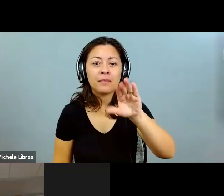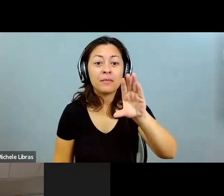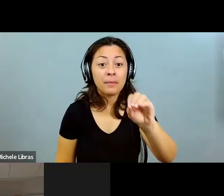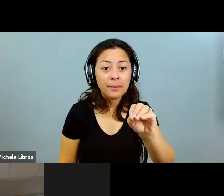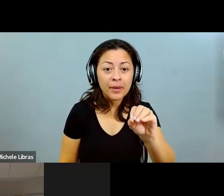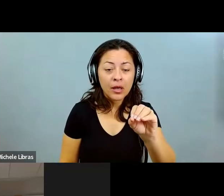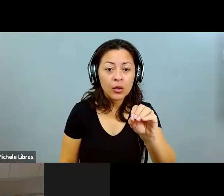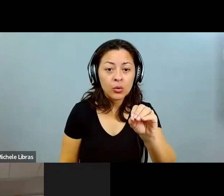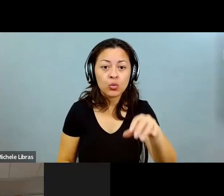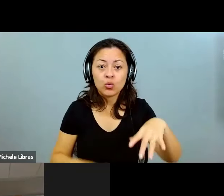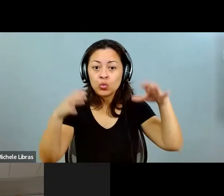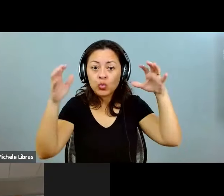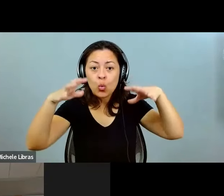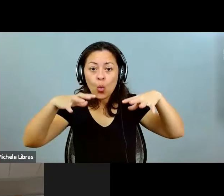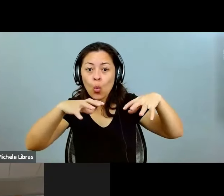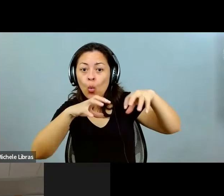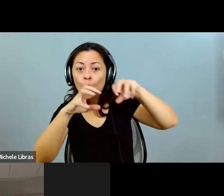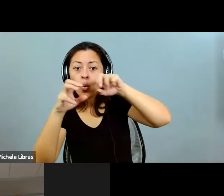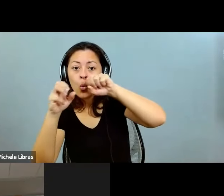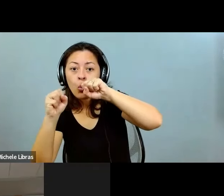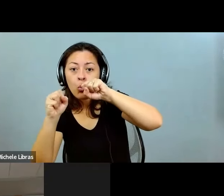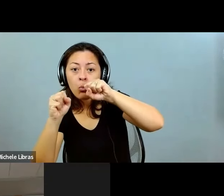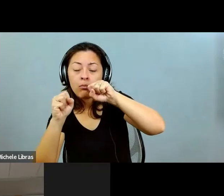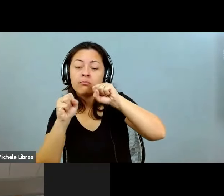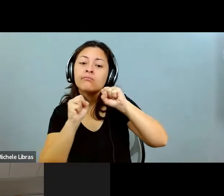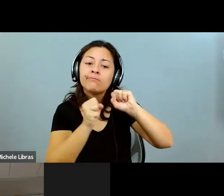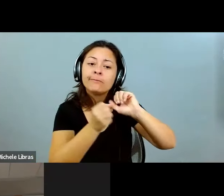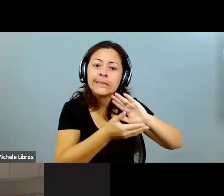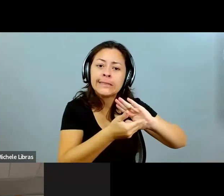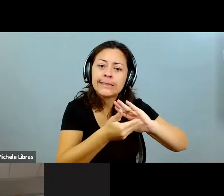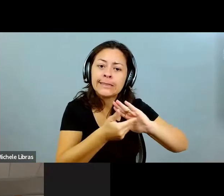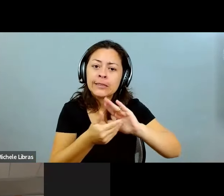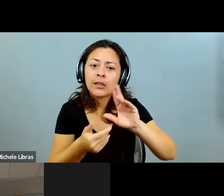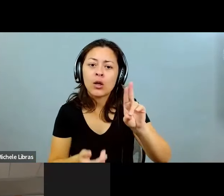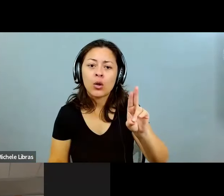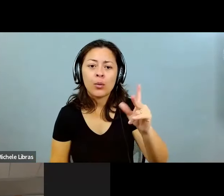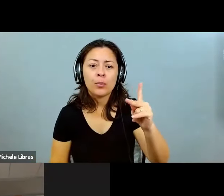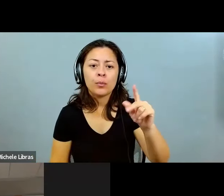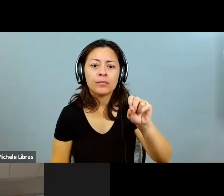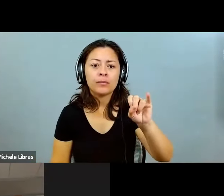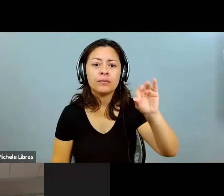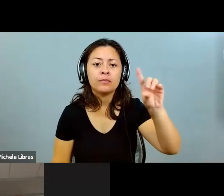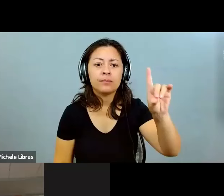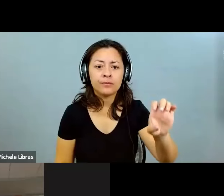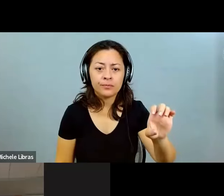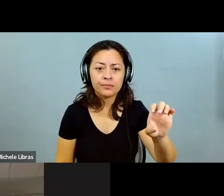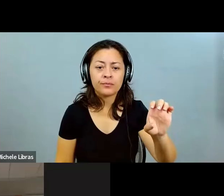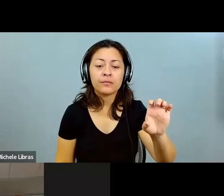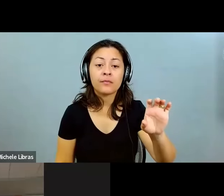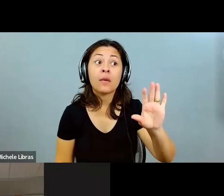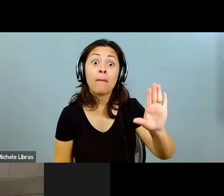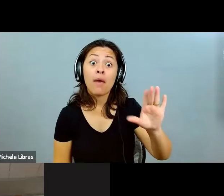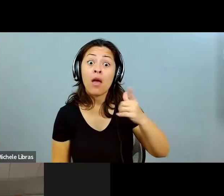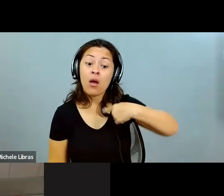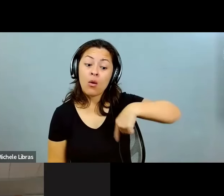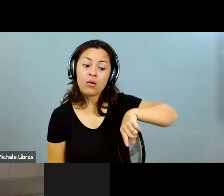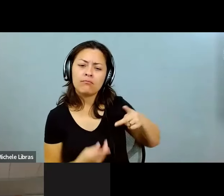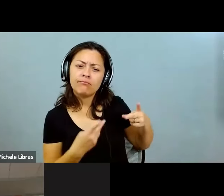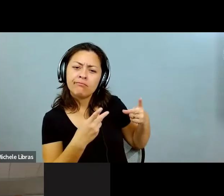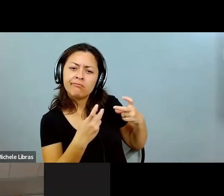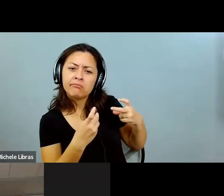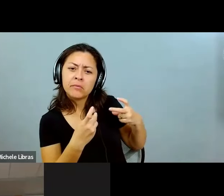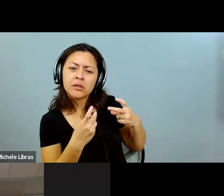ele vai Talvez retirar um Upside mas a visão Nossa hoje é que mesmo sem ter mais chuva